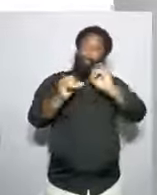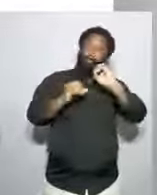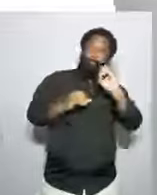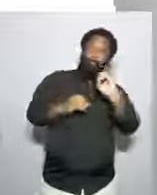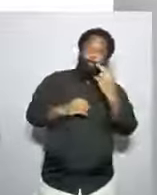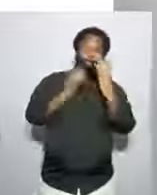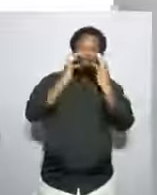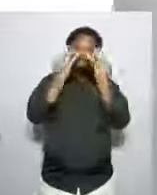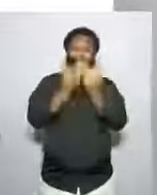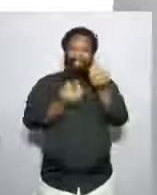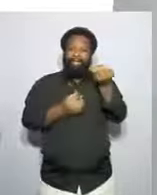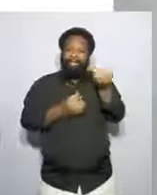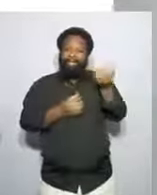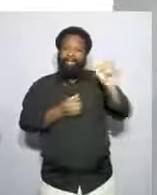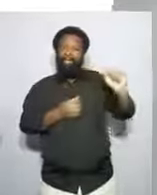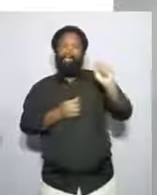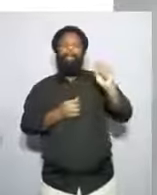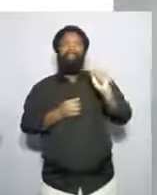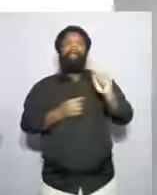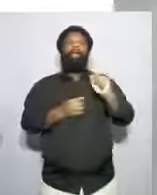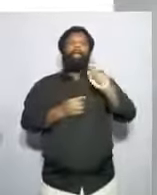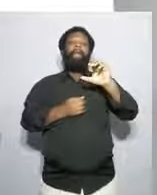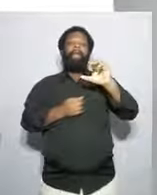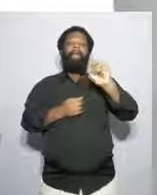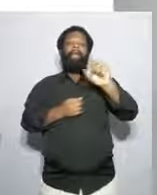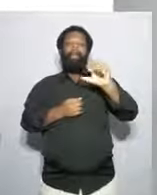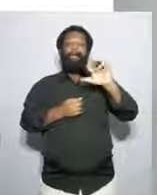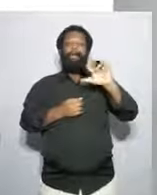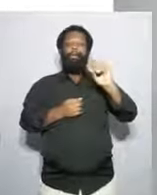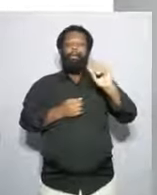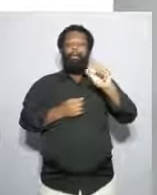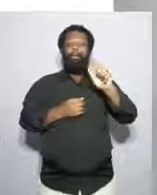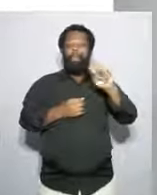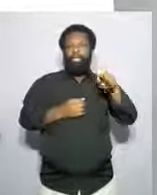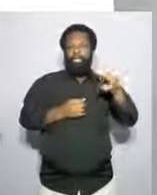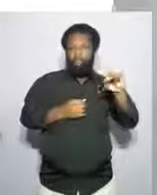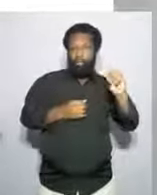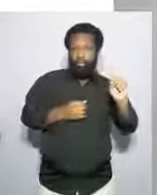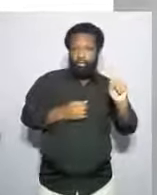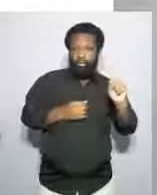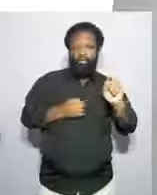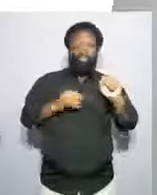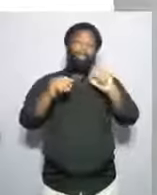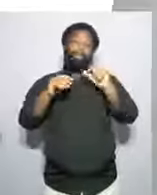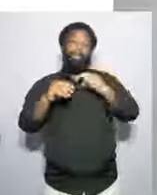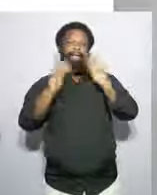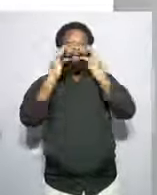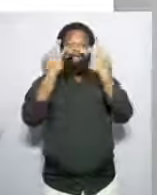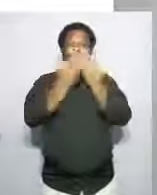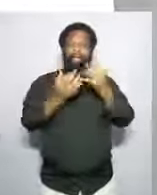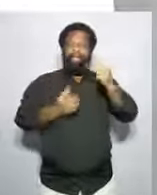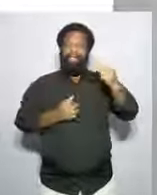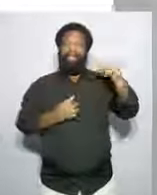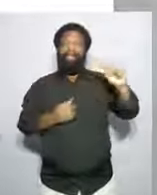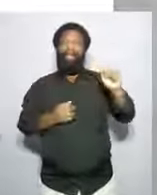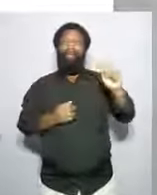6A, eles são os calcogênios. O grupo 17, ou família 7A, são